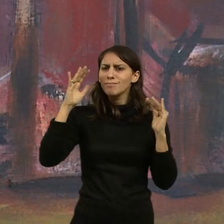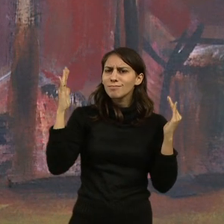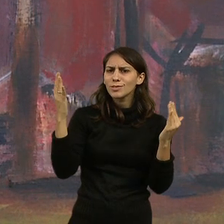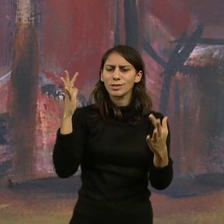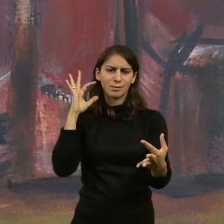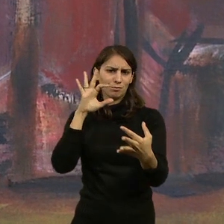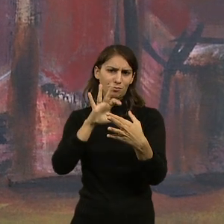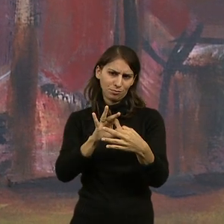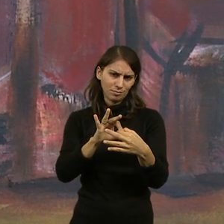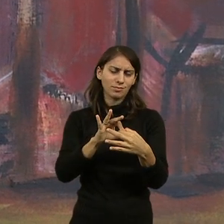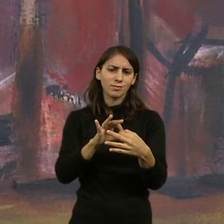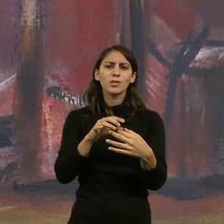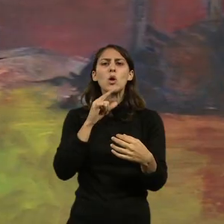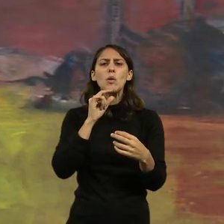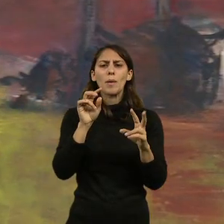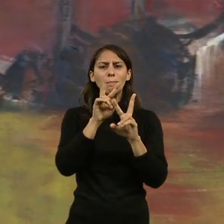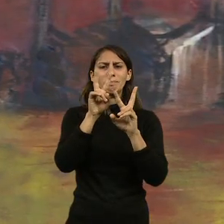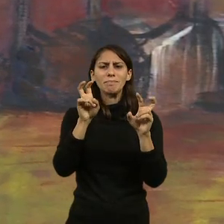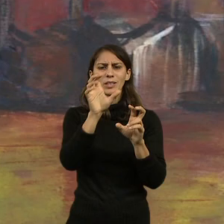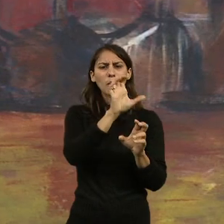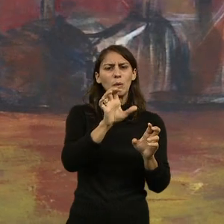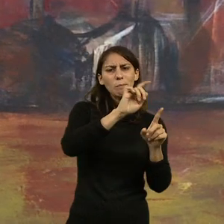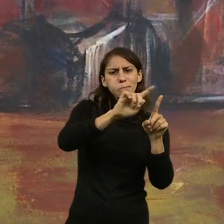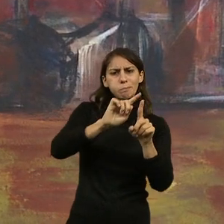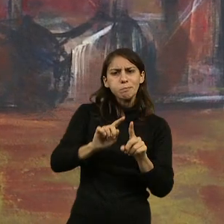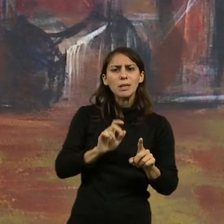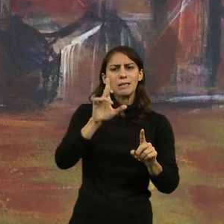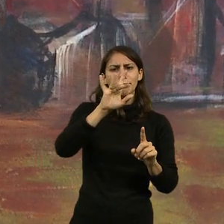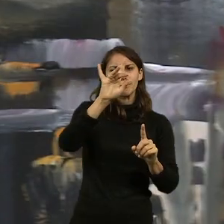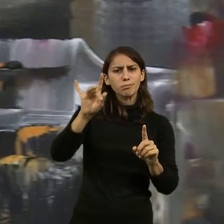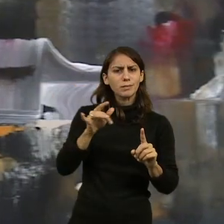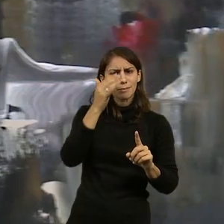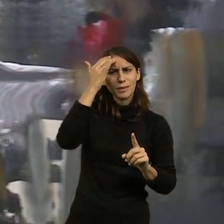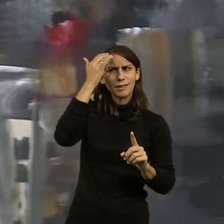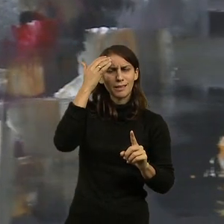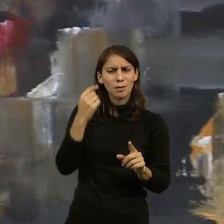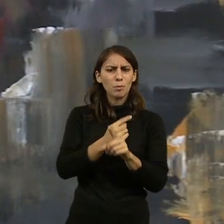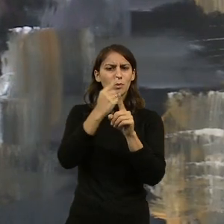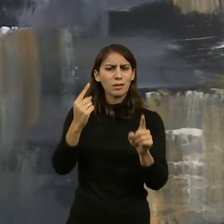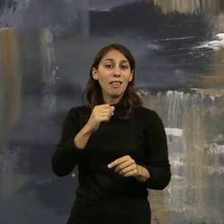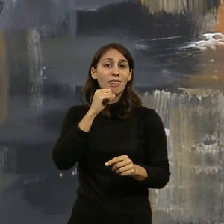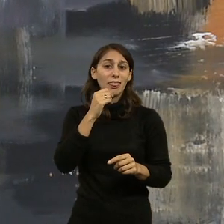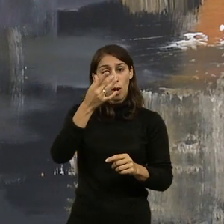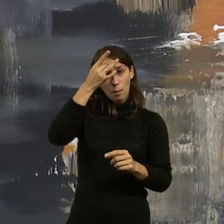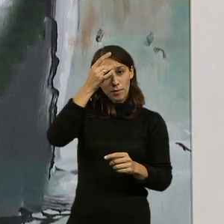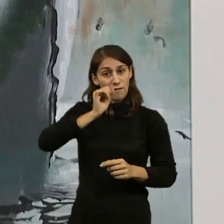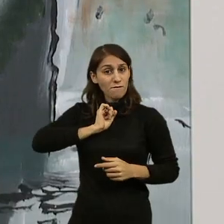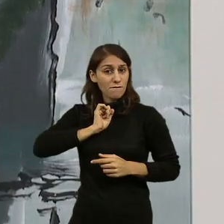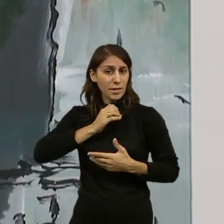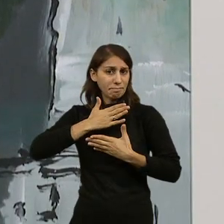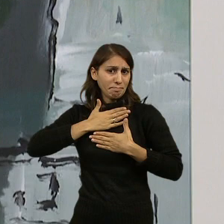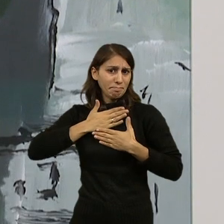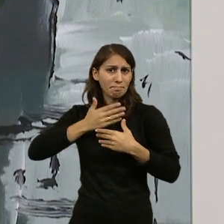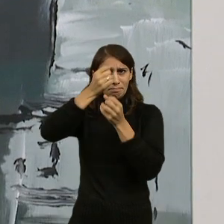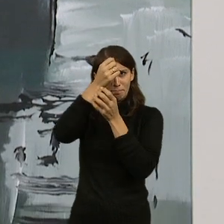Continentes e Regiões Mentais porque há sempre uma representação, há uma percepção pessoal que eu transmito através desta